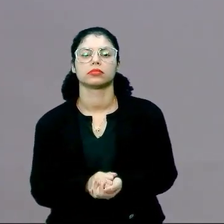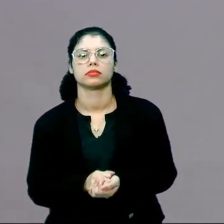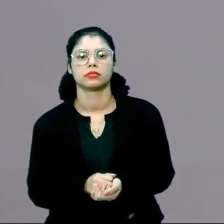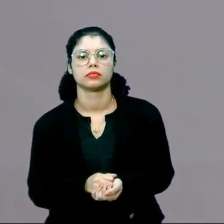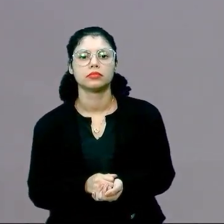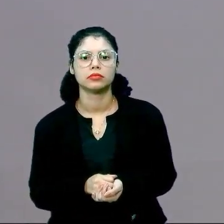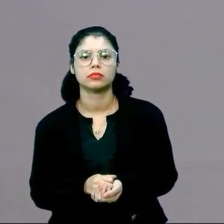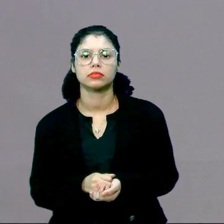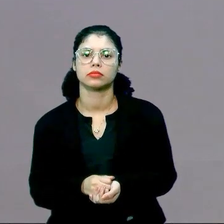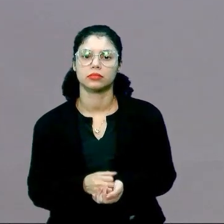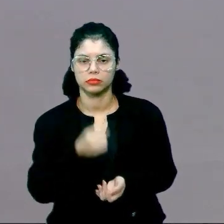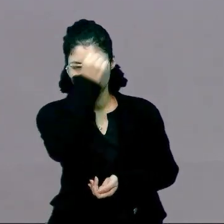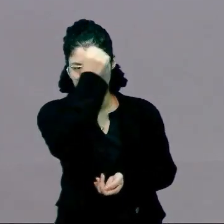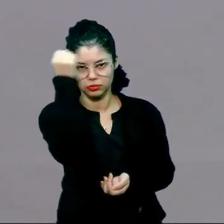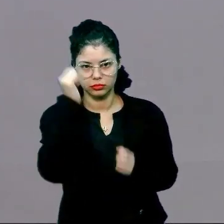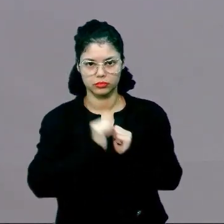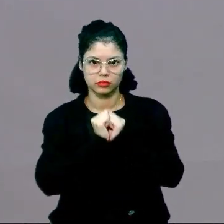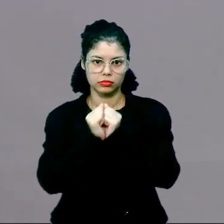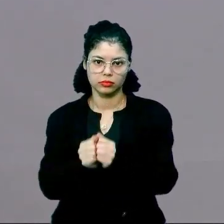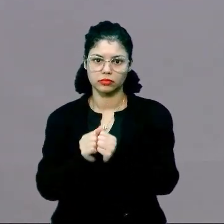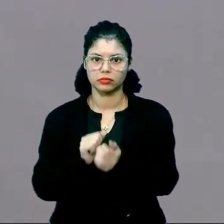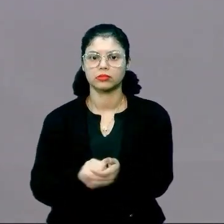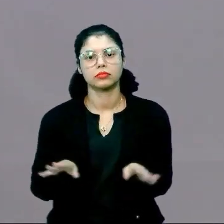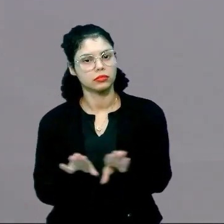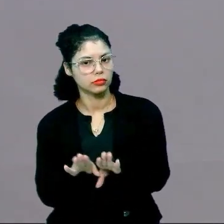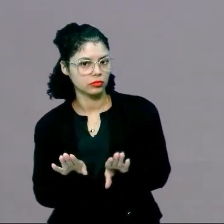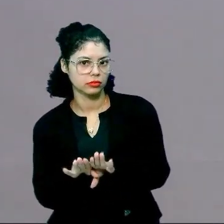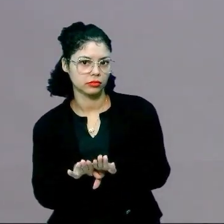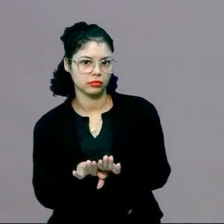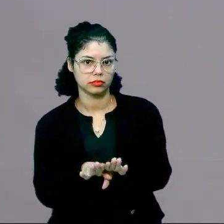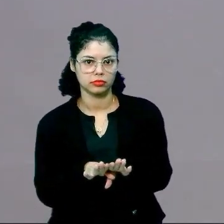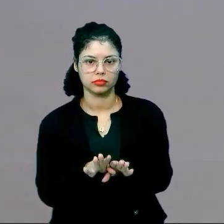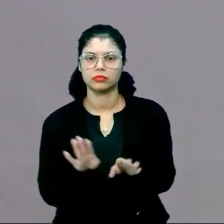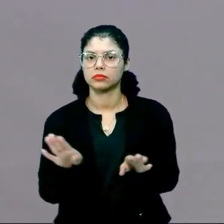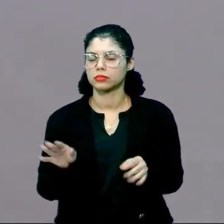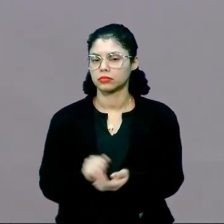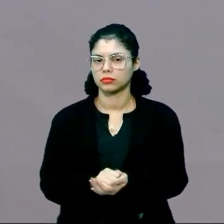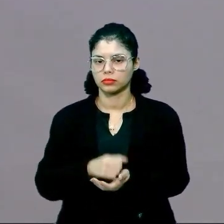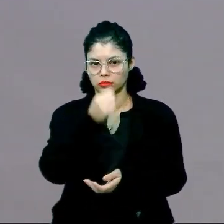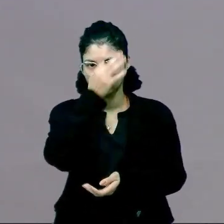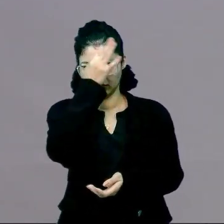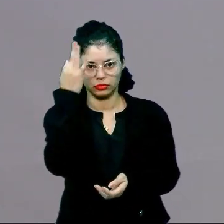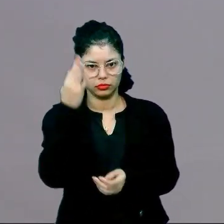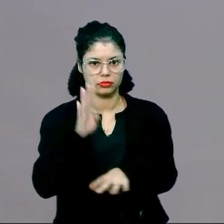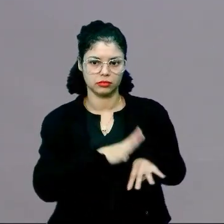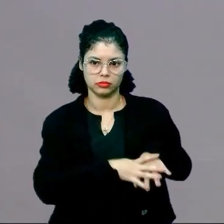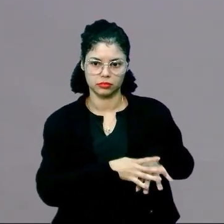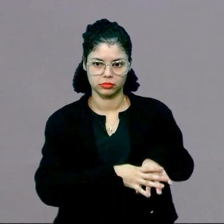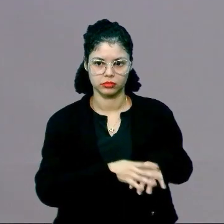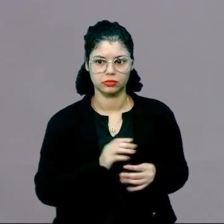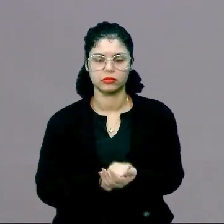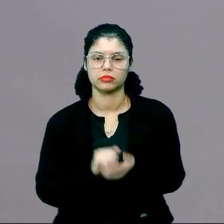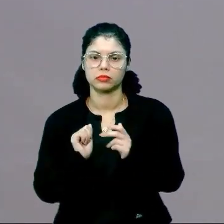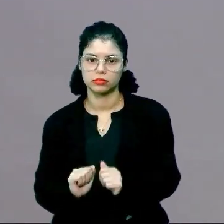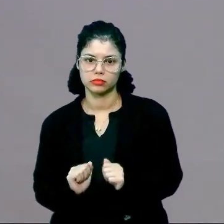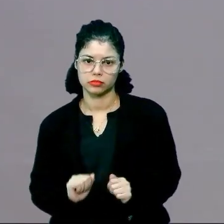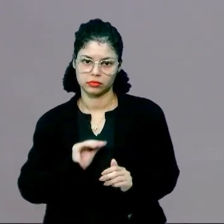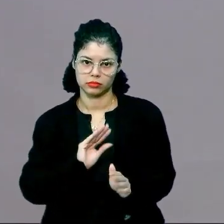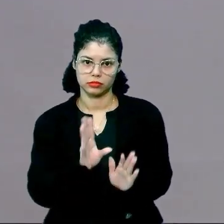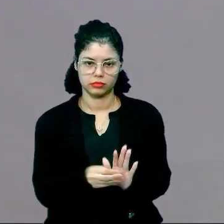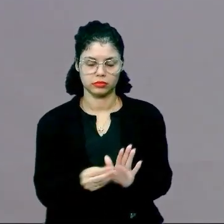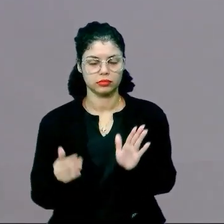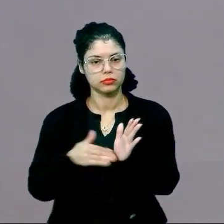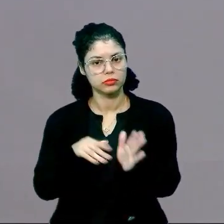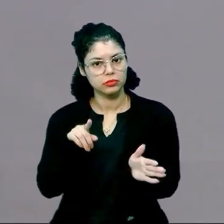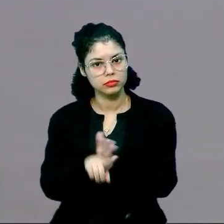filosofia e a sociologia, como tem muita afinidade entre a filosofia e a matemática. Eu posso colocar até